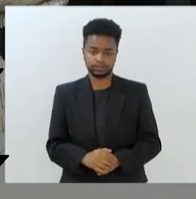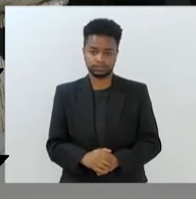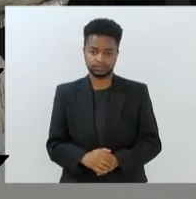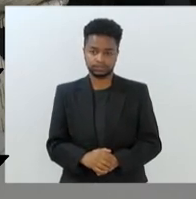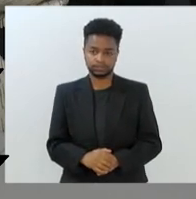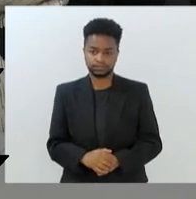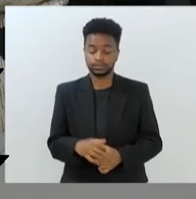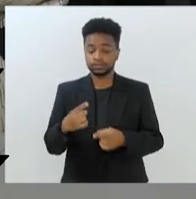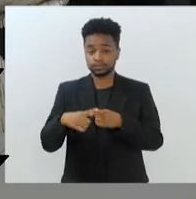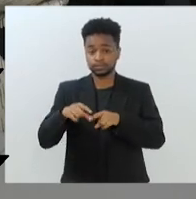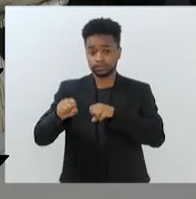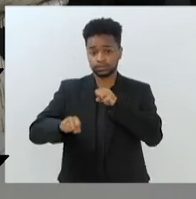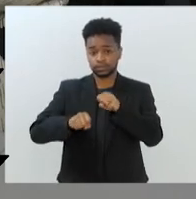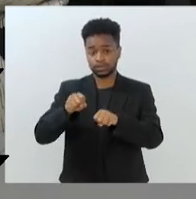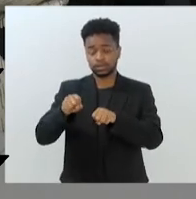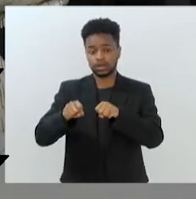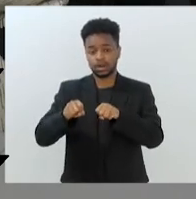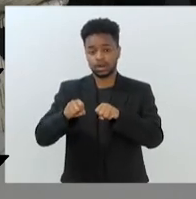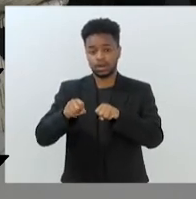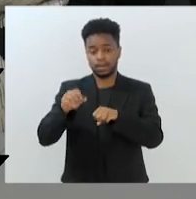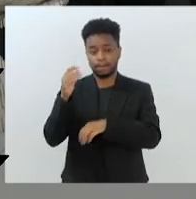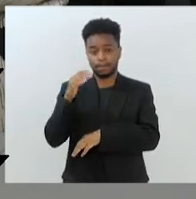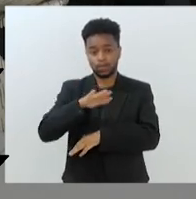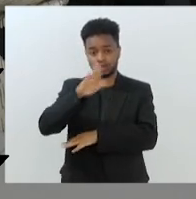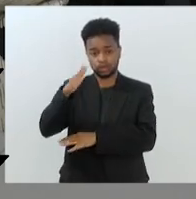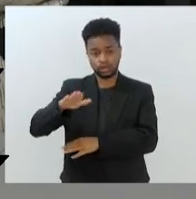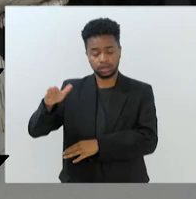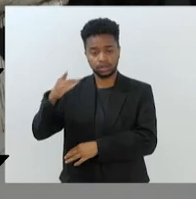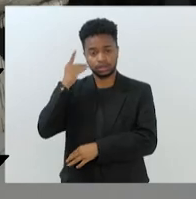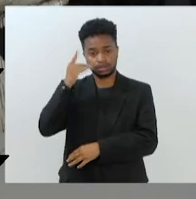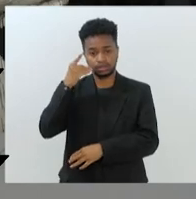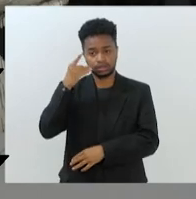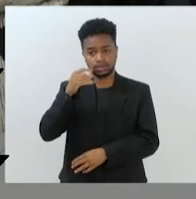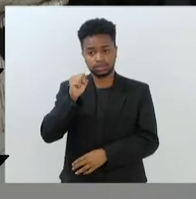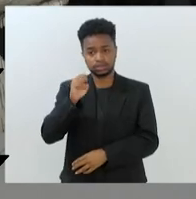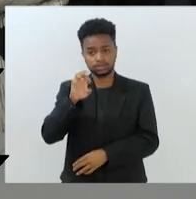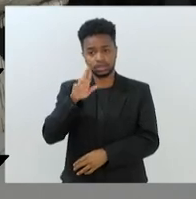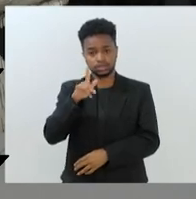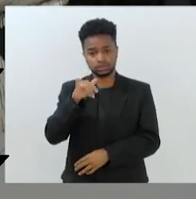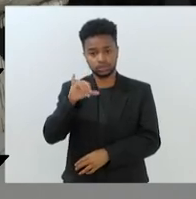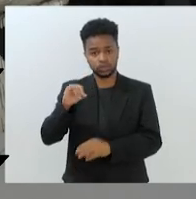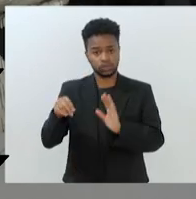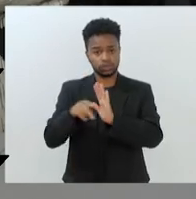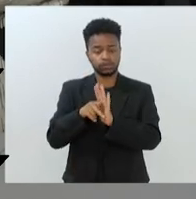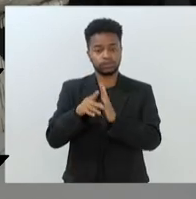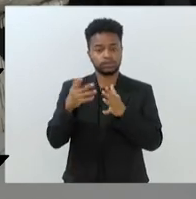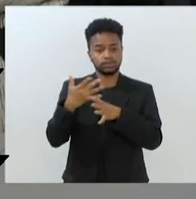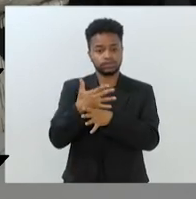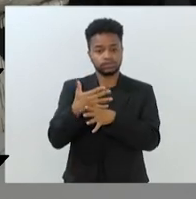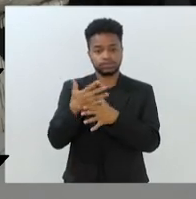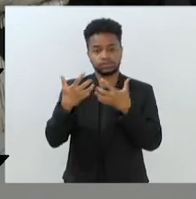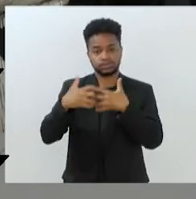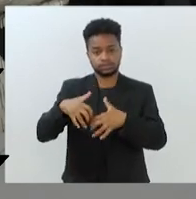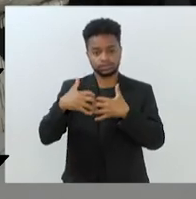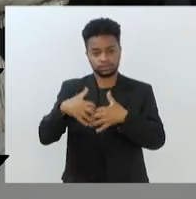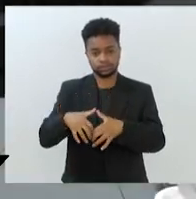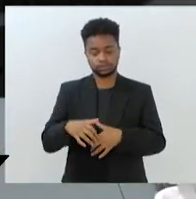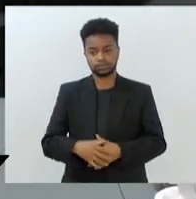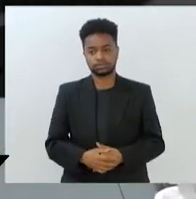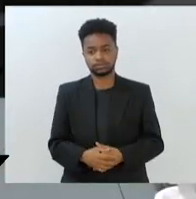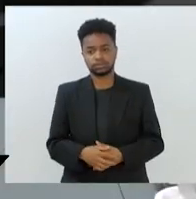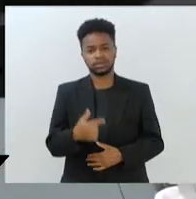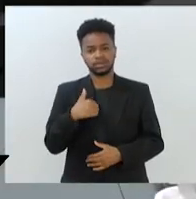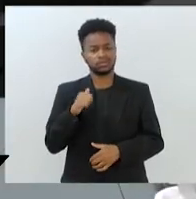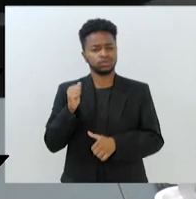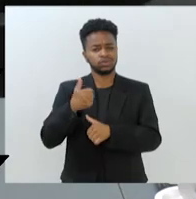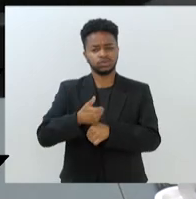O ciclismo de montanha é do deputado Sérgio Fernandes, que seria a cidade de Petrópolis, a capital do ciclismo de montanha. Eu troquei pelo Yuri,